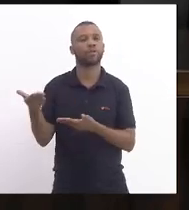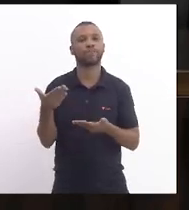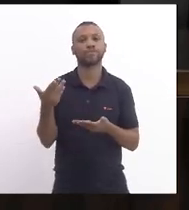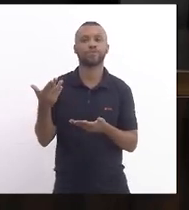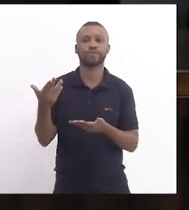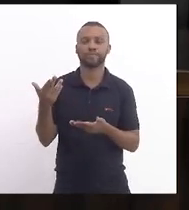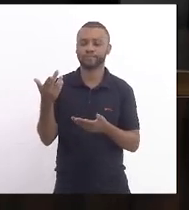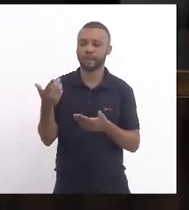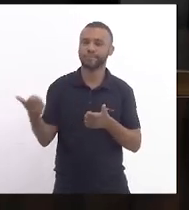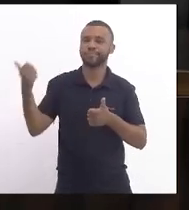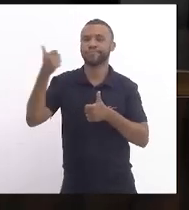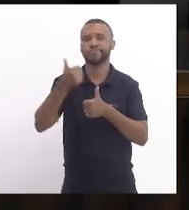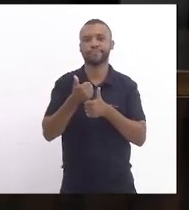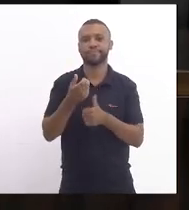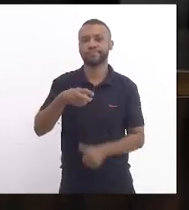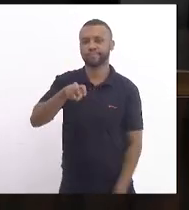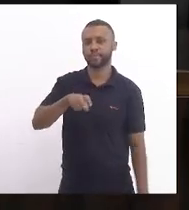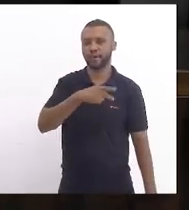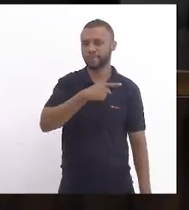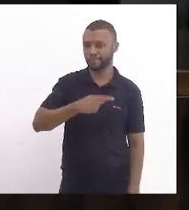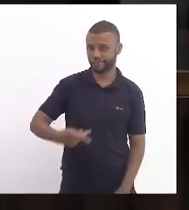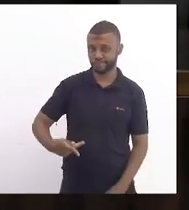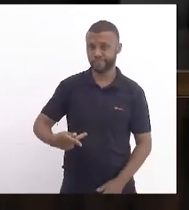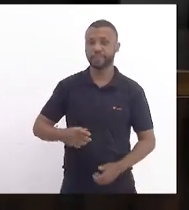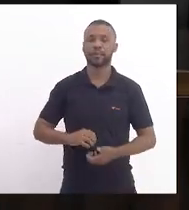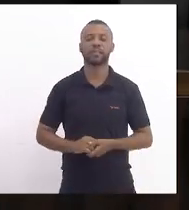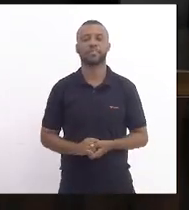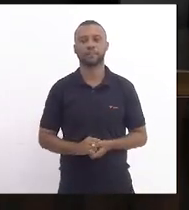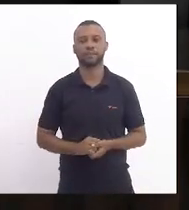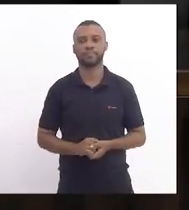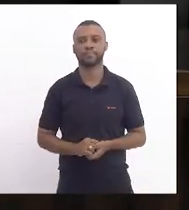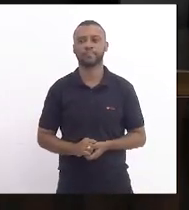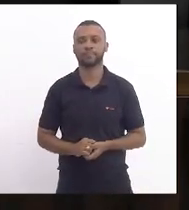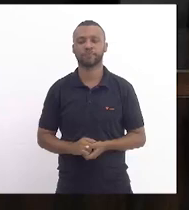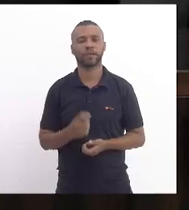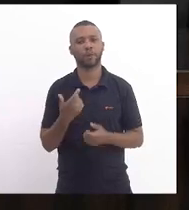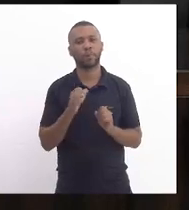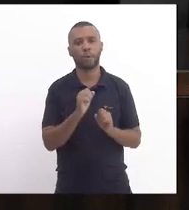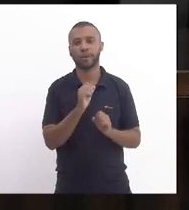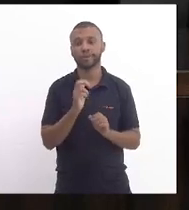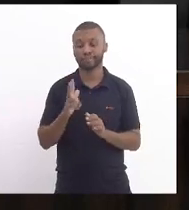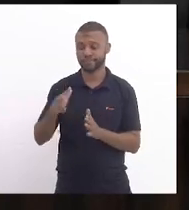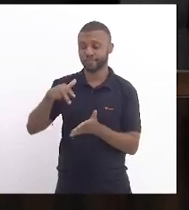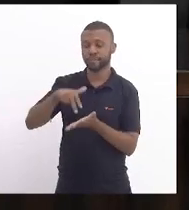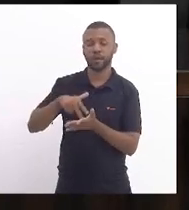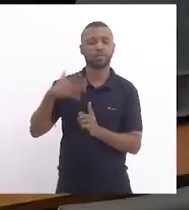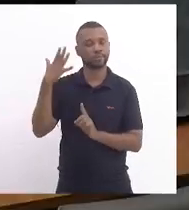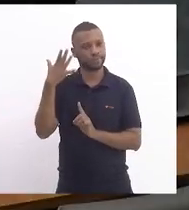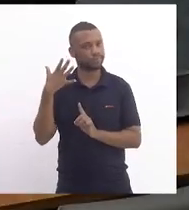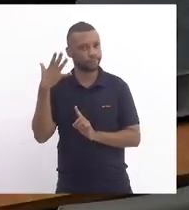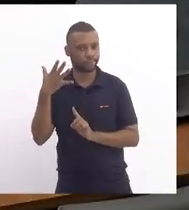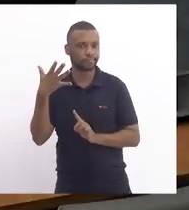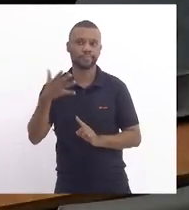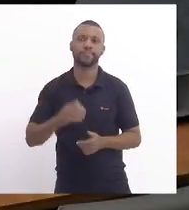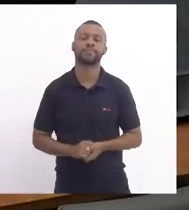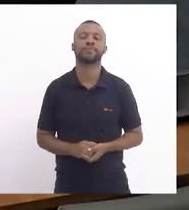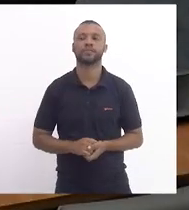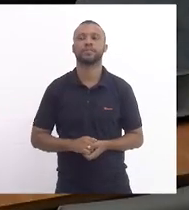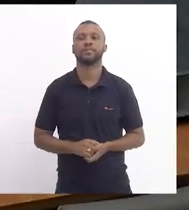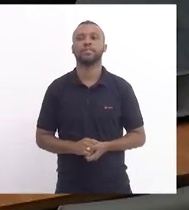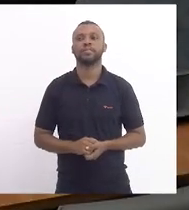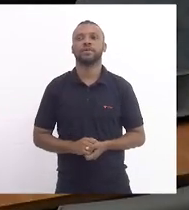vossa excelência para o para a presidência para que eu possa fazer uso da palavra